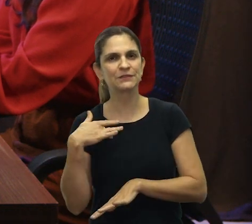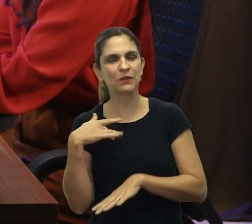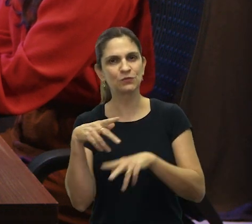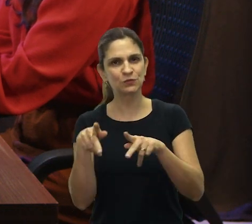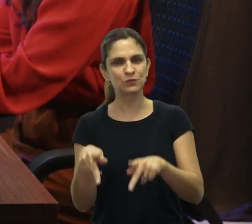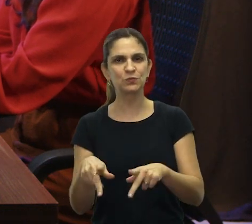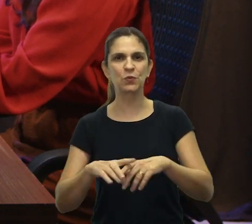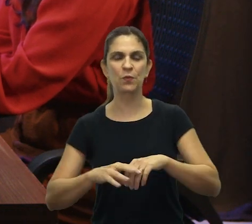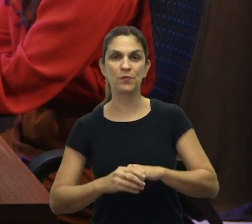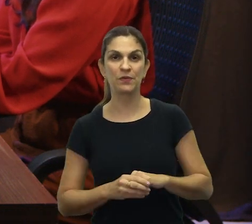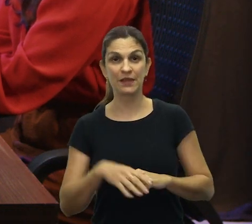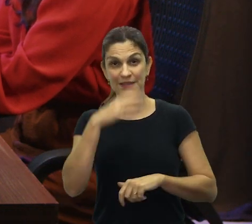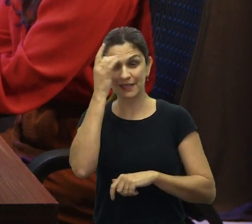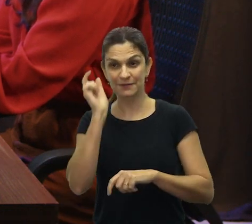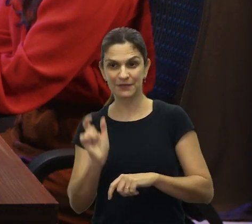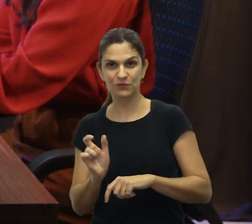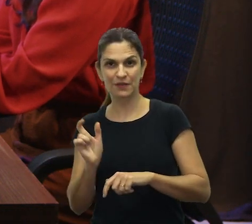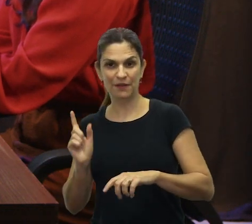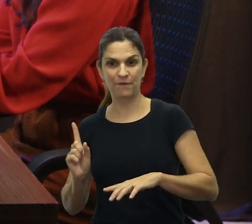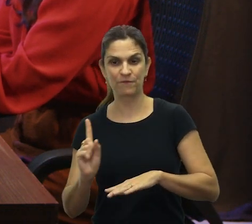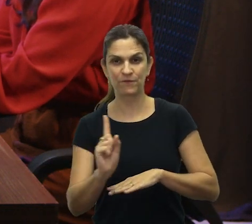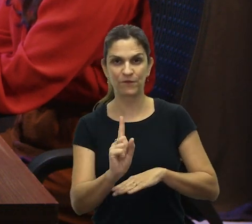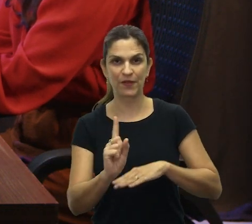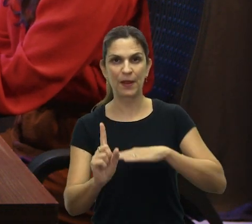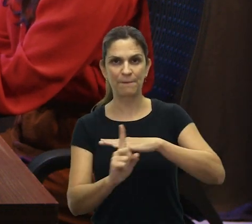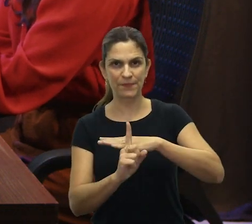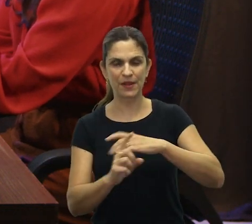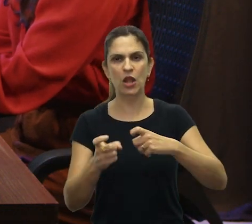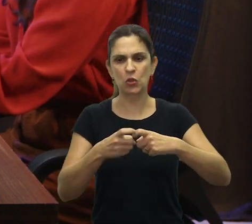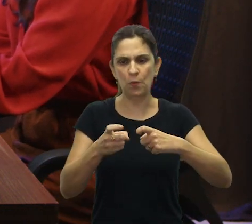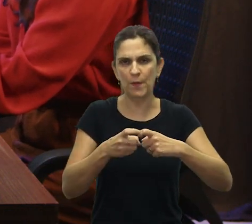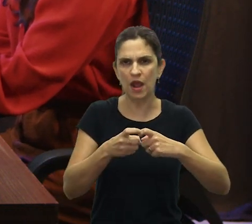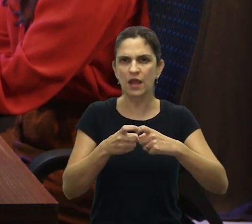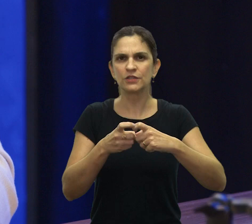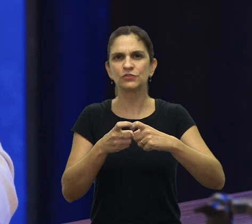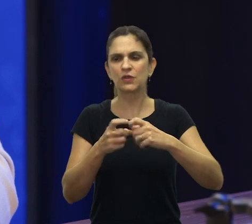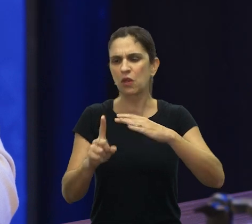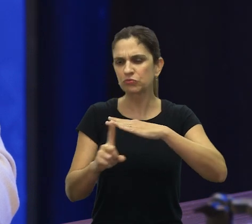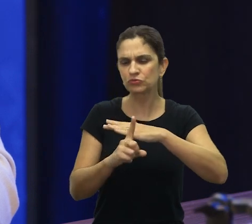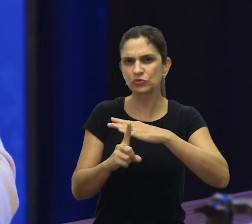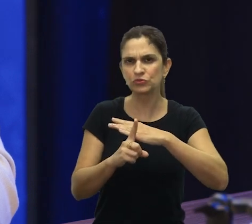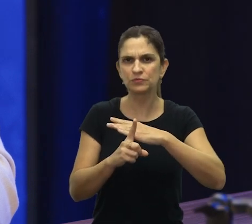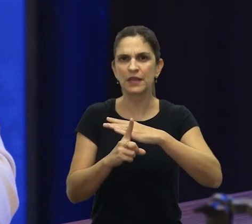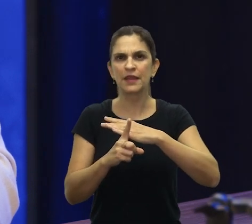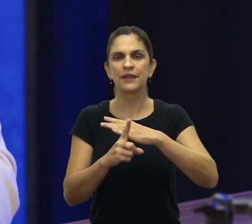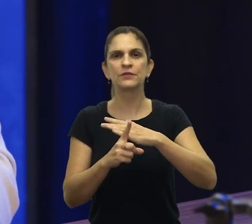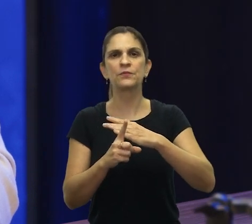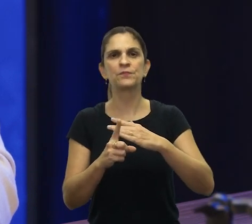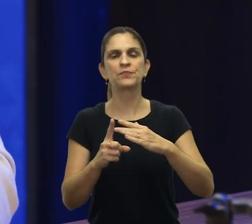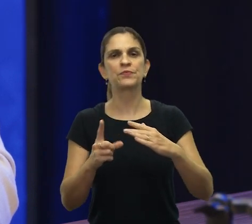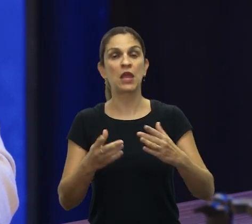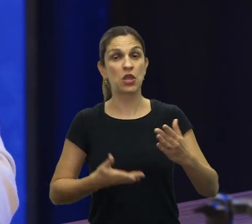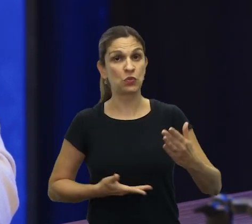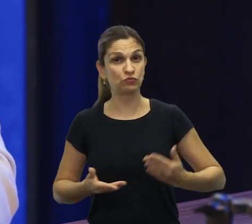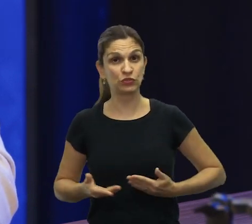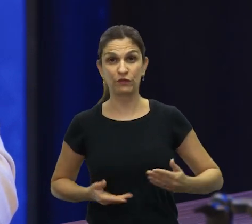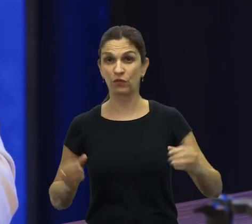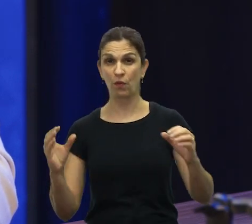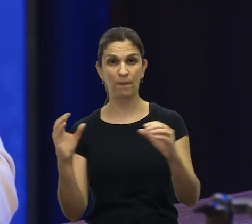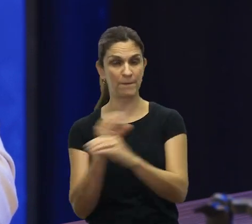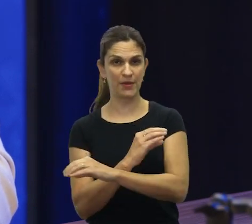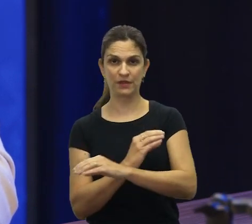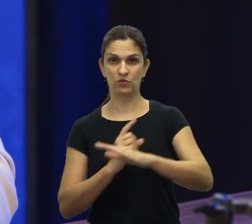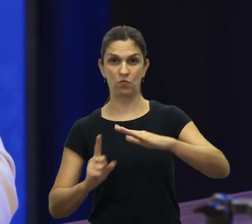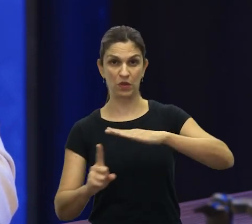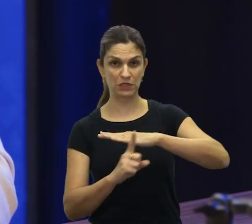pacientes, quando fossem encaminhadas, chegassem rapidamente ao especialista. E nesse serviço ele teria que ser completo,